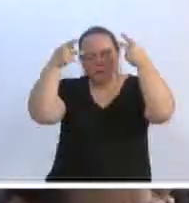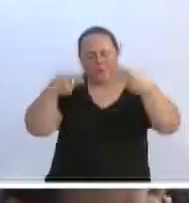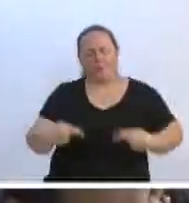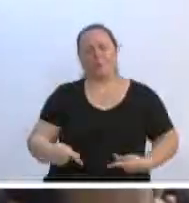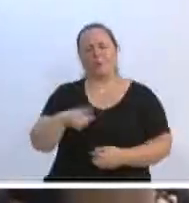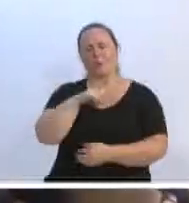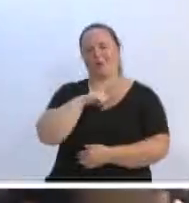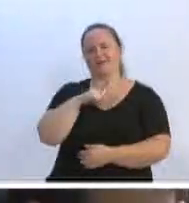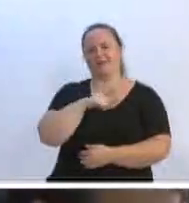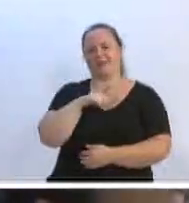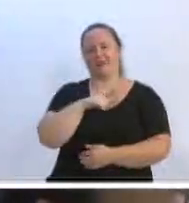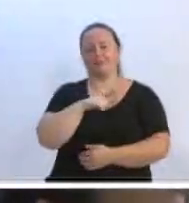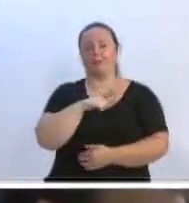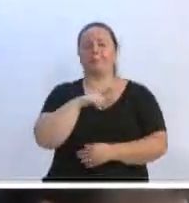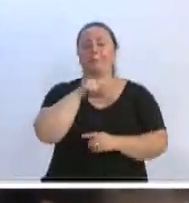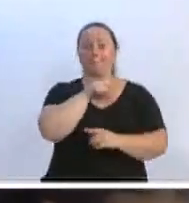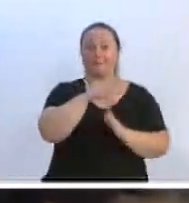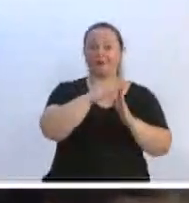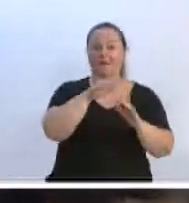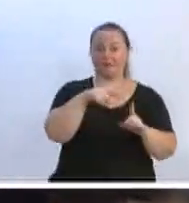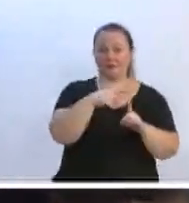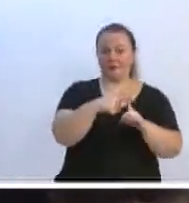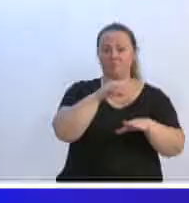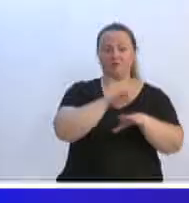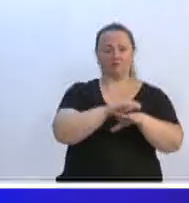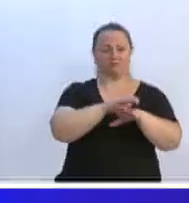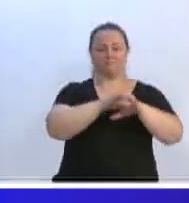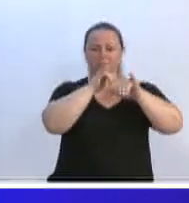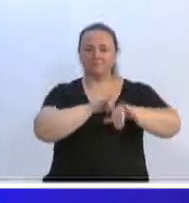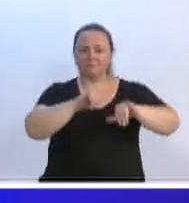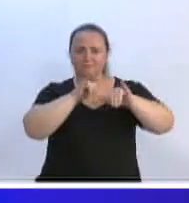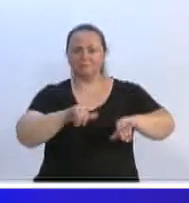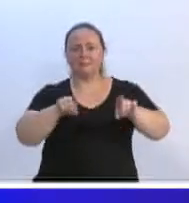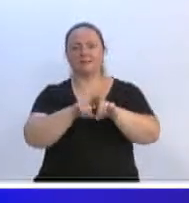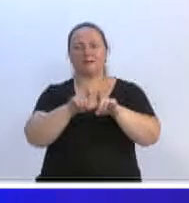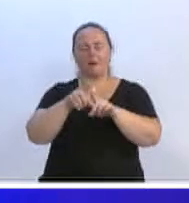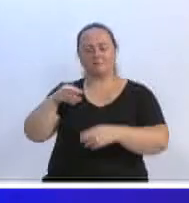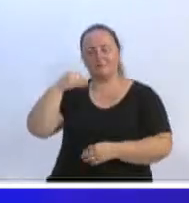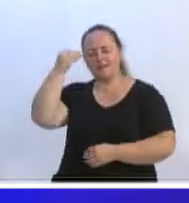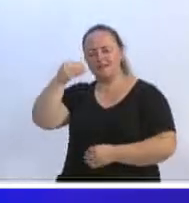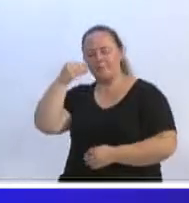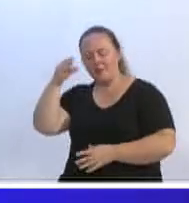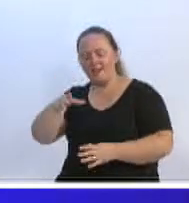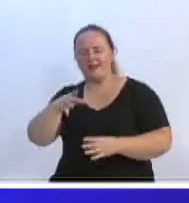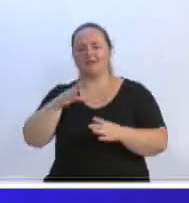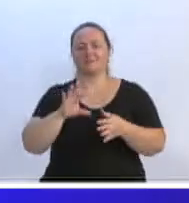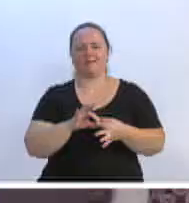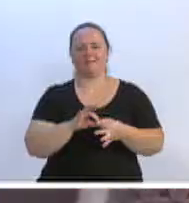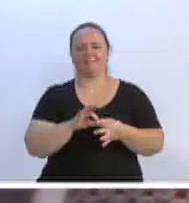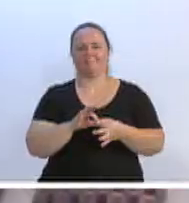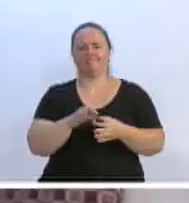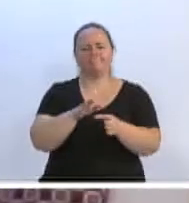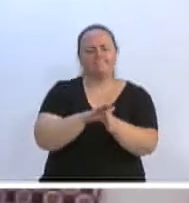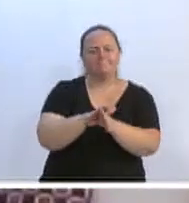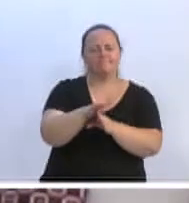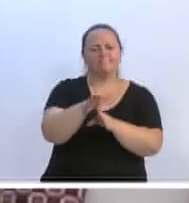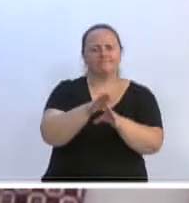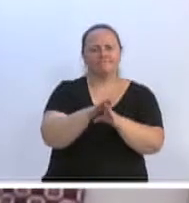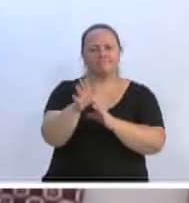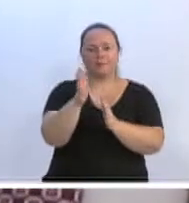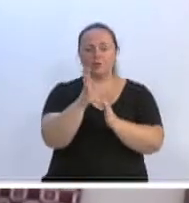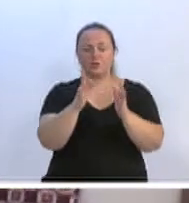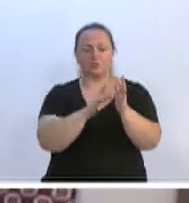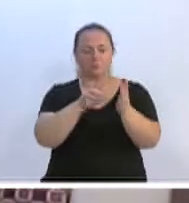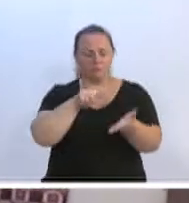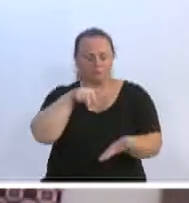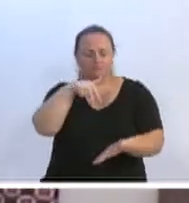Maranata prega e vive os ensinamentos bíblicos que orientam o crente em Jesus no seu posicionamento com o